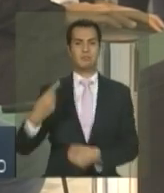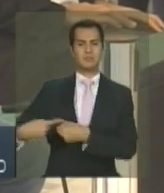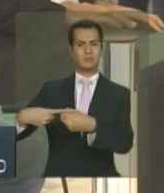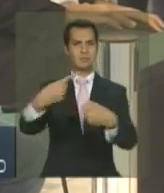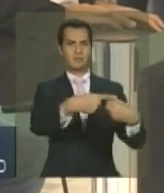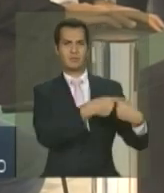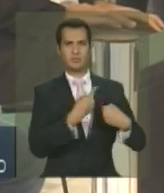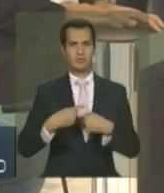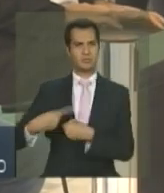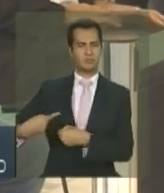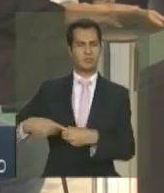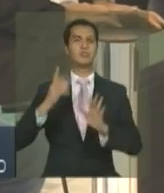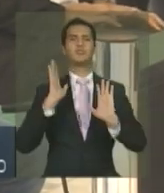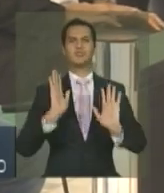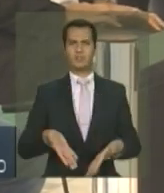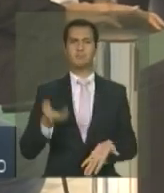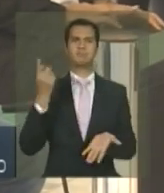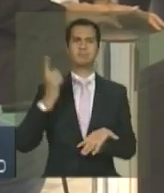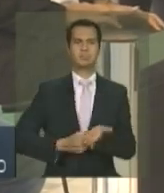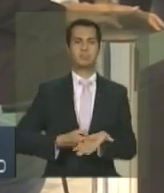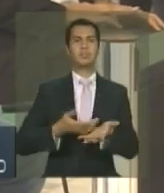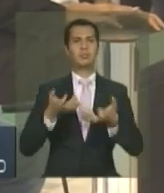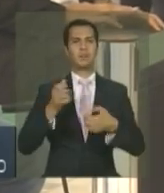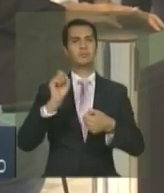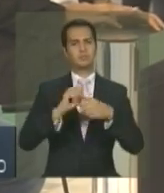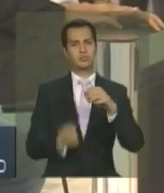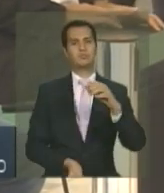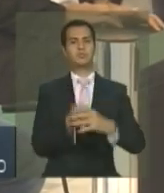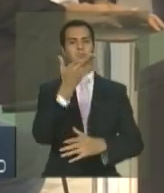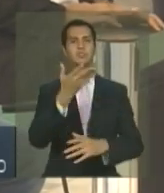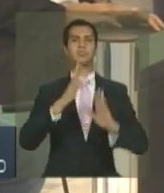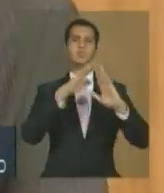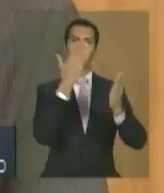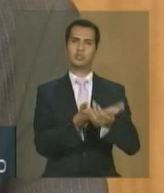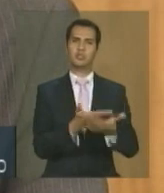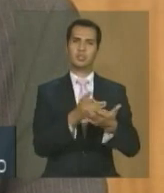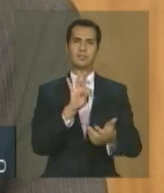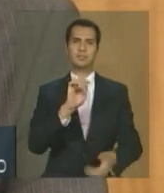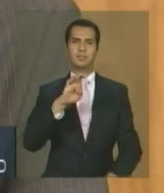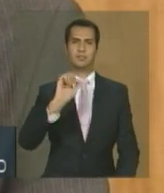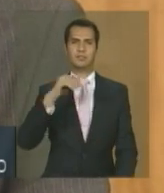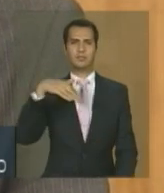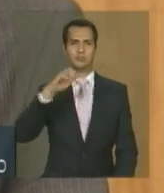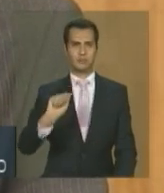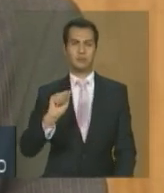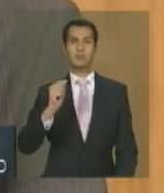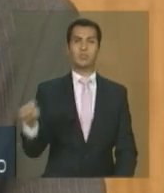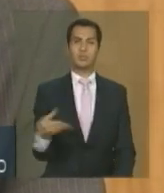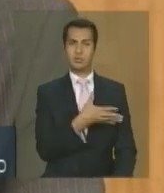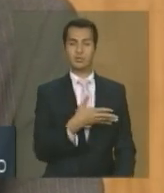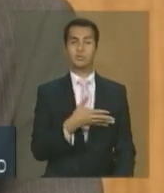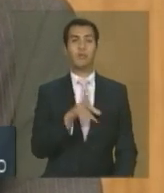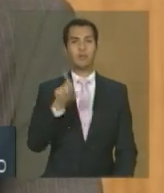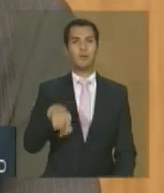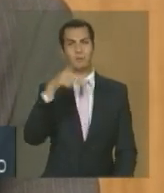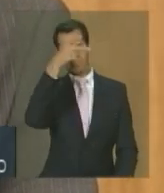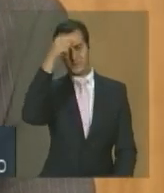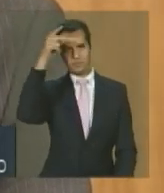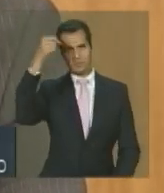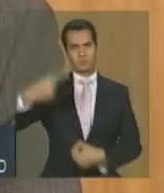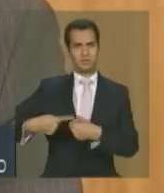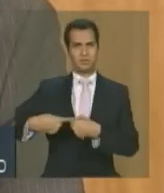conformam essa região, de colocar mais um equipamento federal para ensino técnico profissionalizante. Foi uma demanda do prefeito de